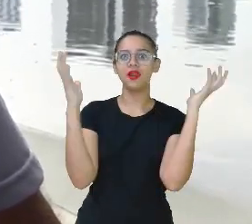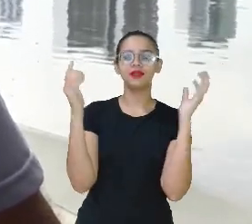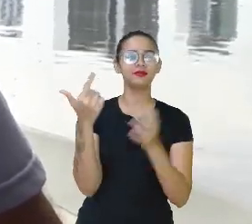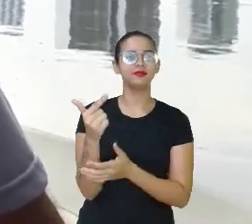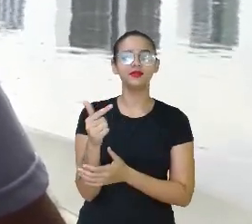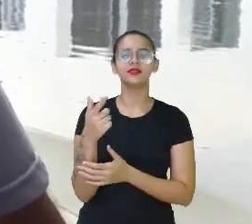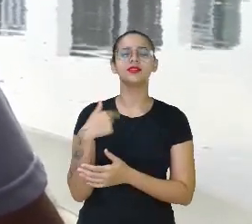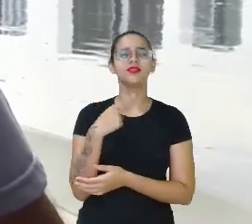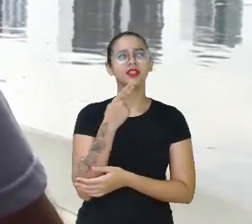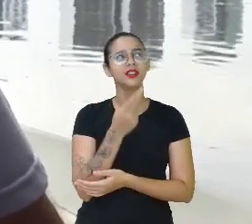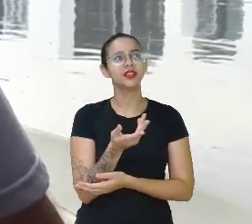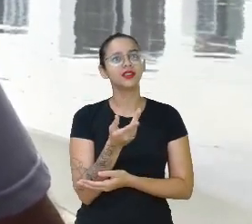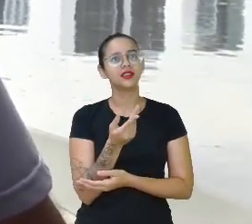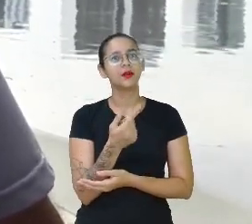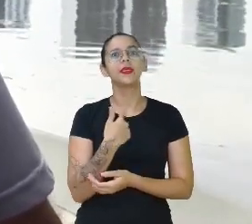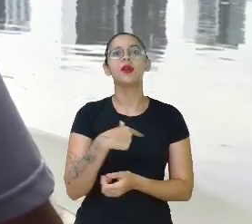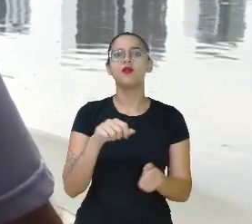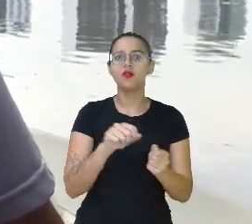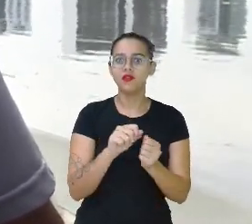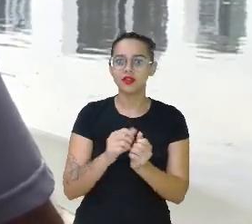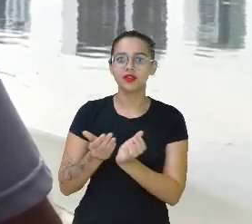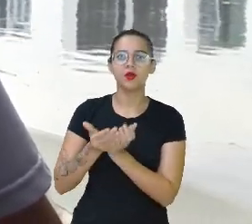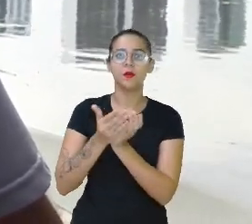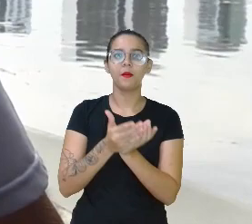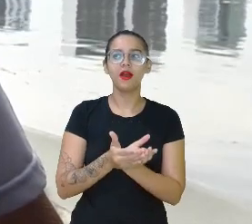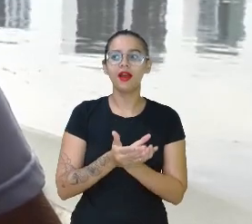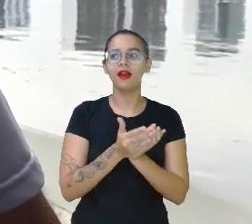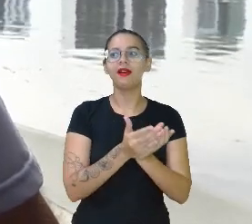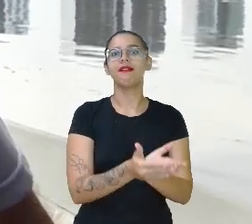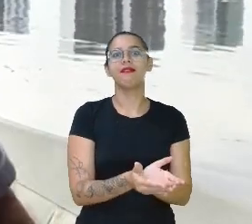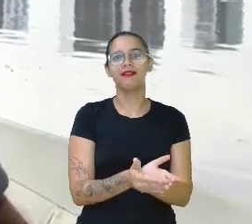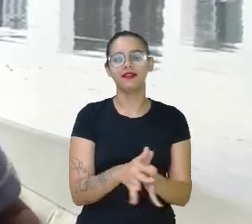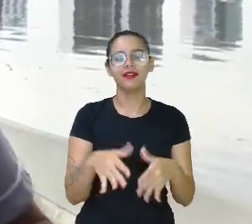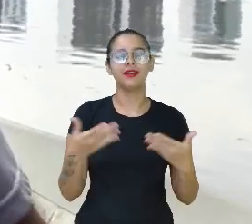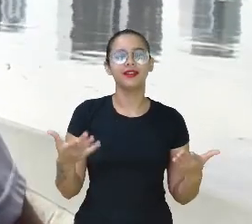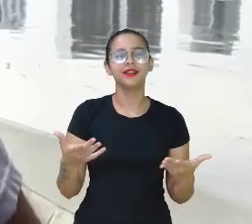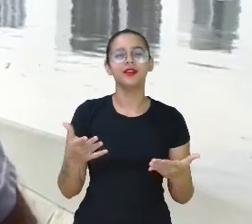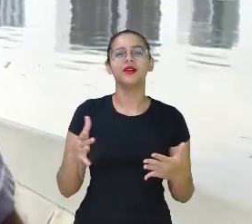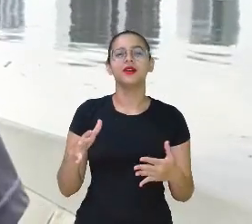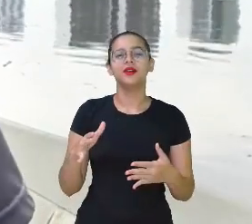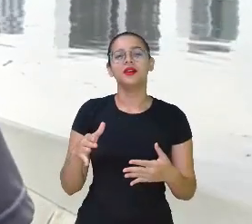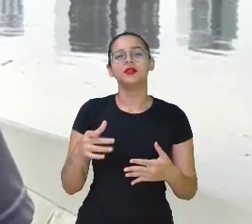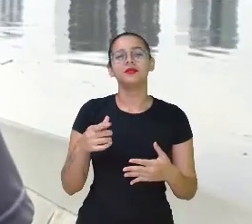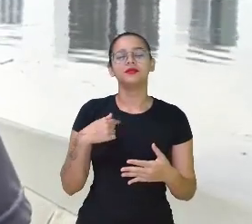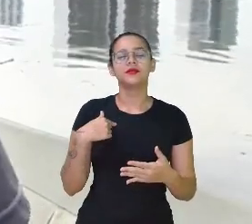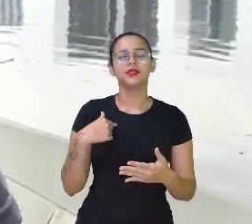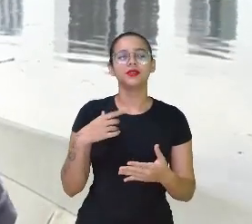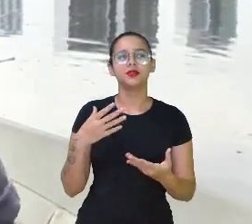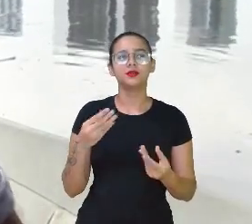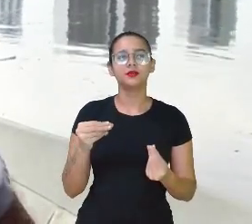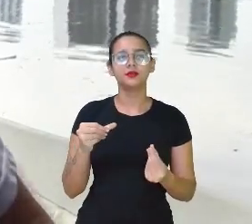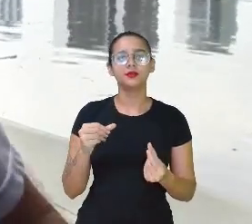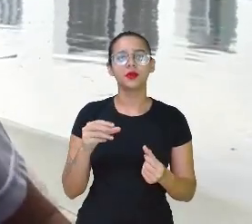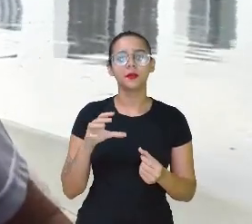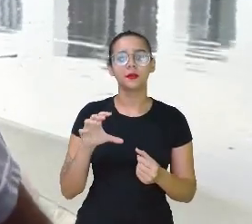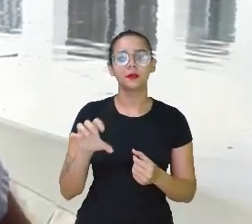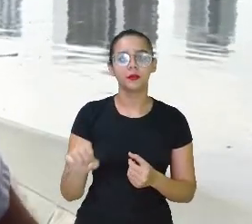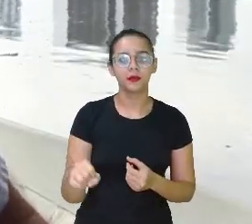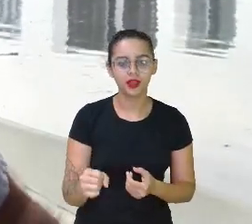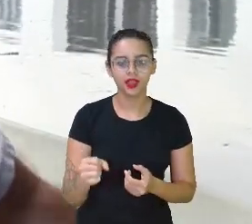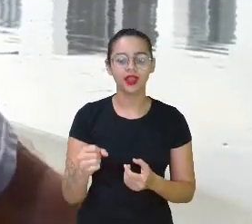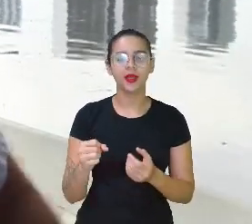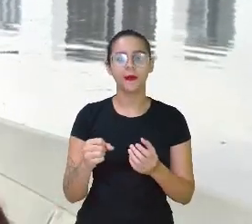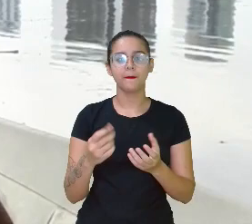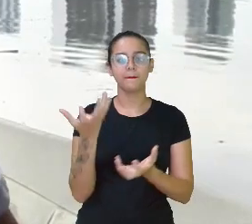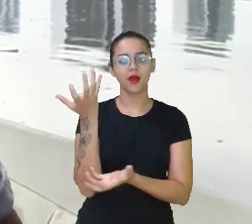disse, eu vou fazer um barco. Então quando eu peguei os pés de banana que eu